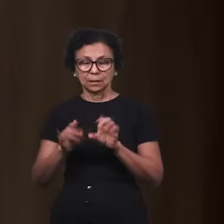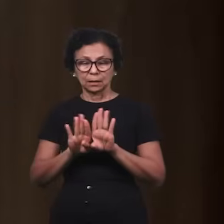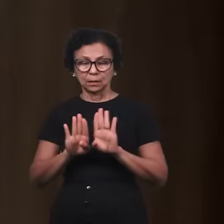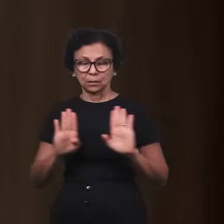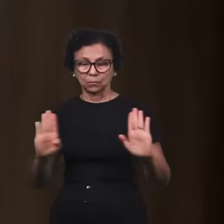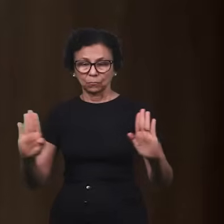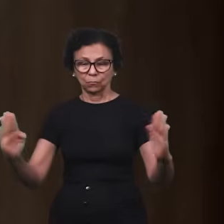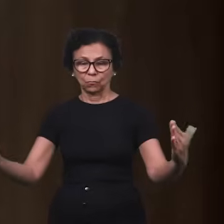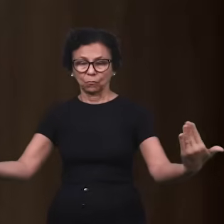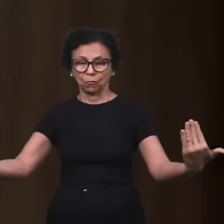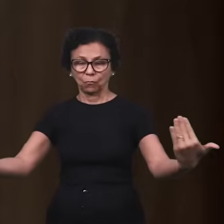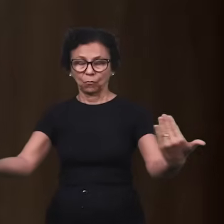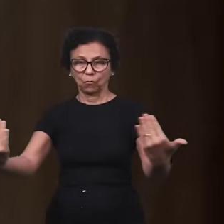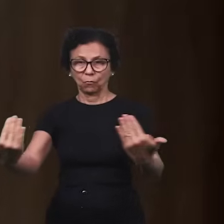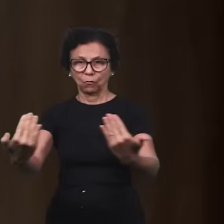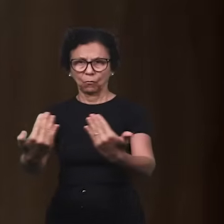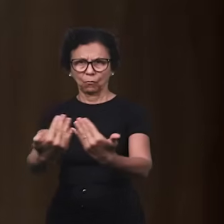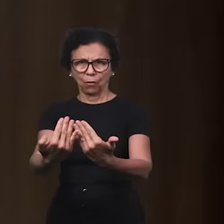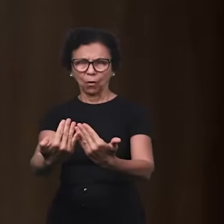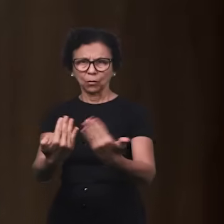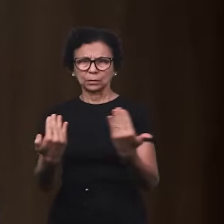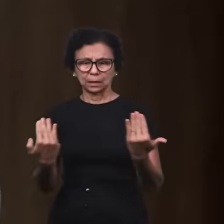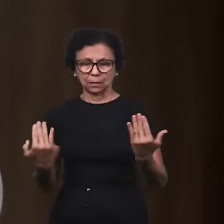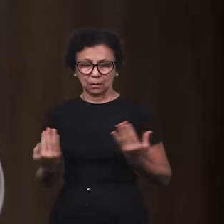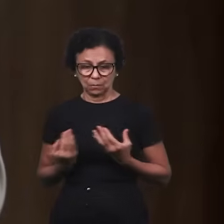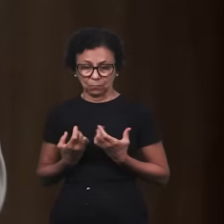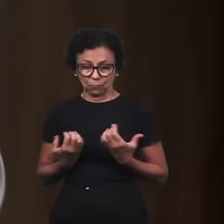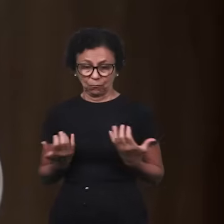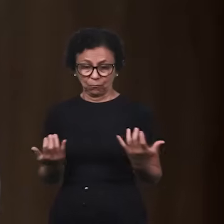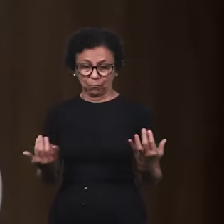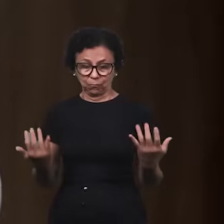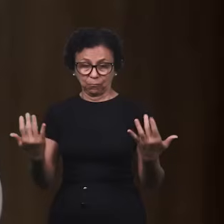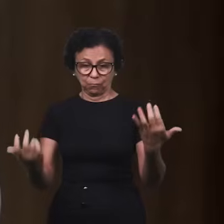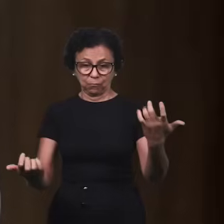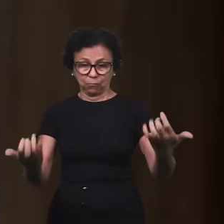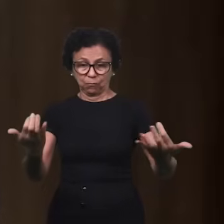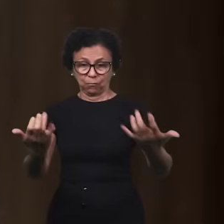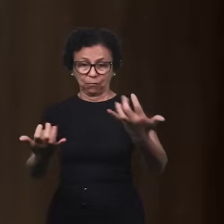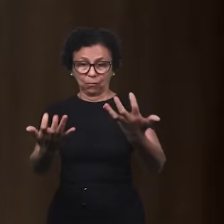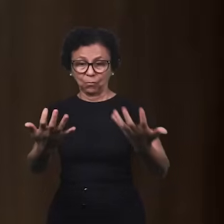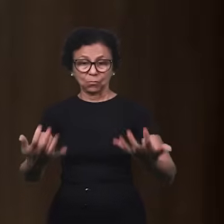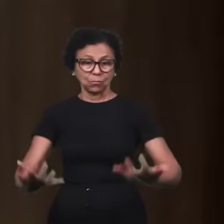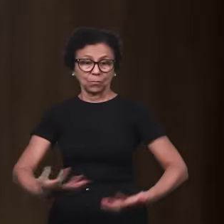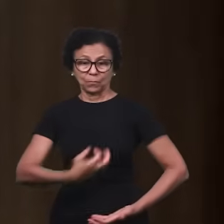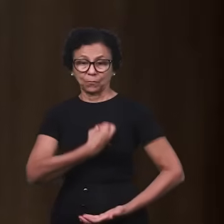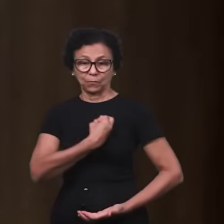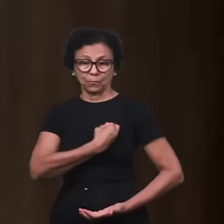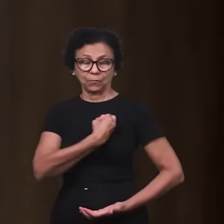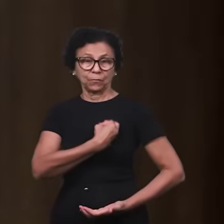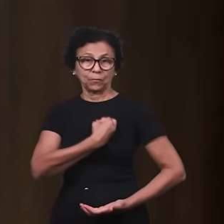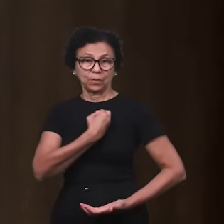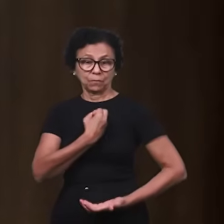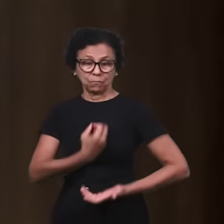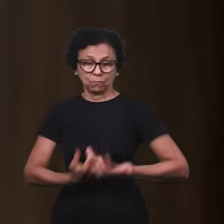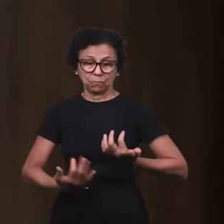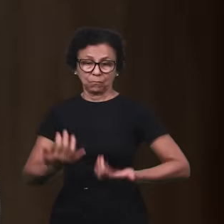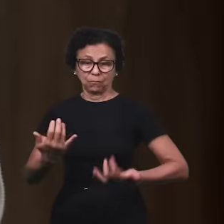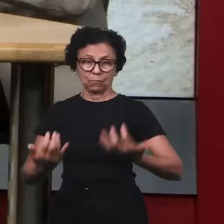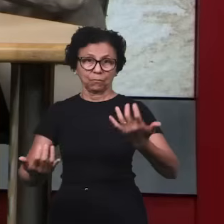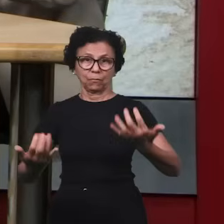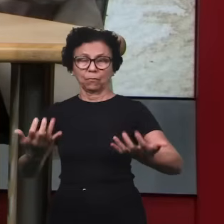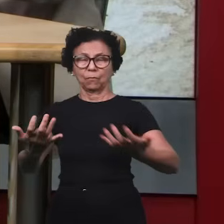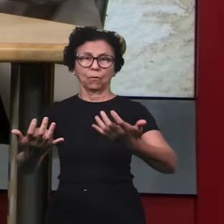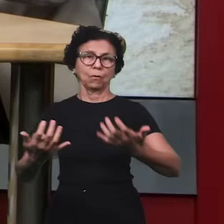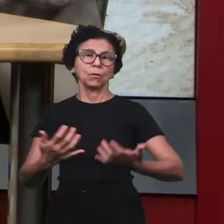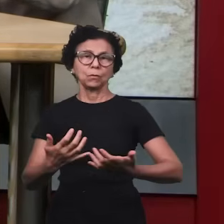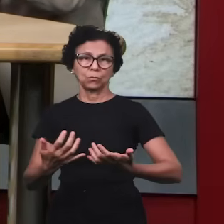fogo? É um muro vivo. Exato. É um muro que está ardente. Glória a Deus. Ardente. É um muro que ao mesmo